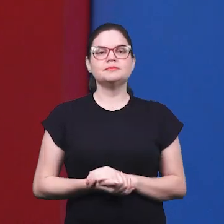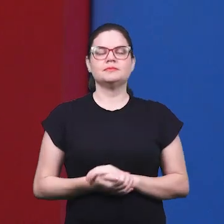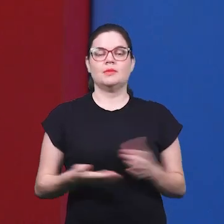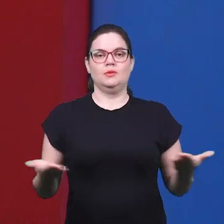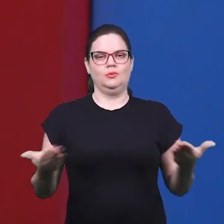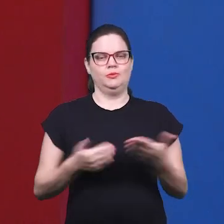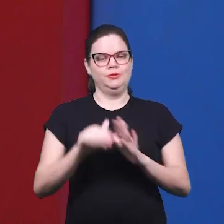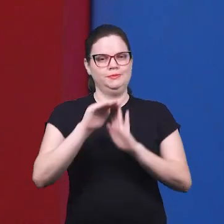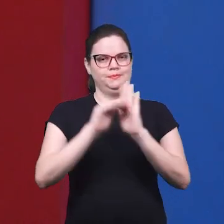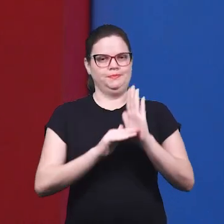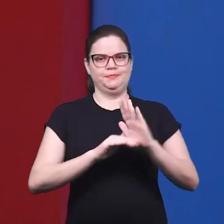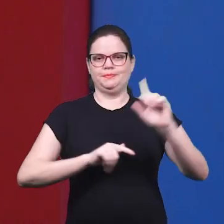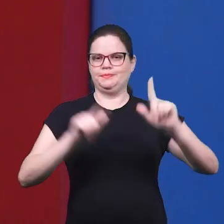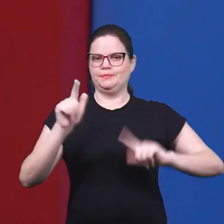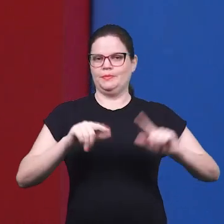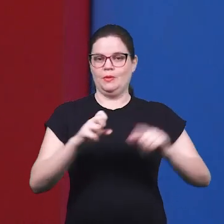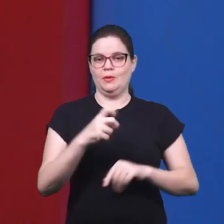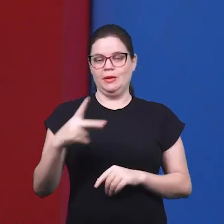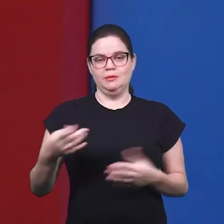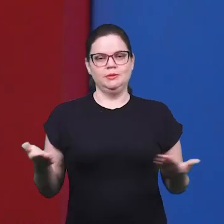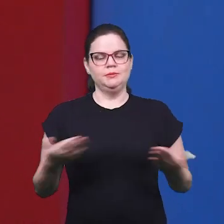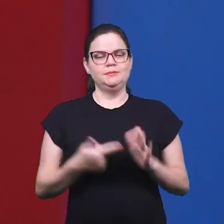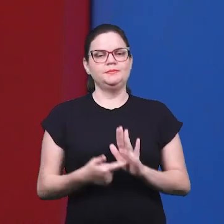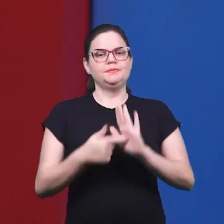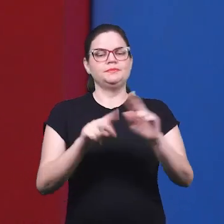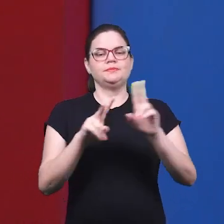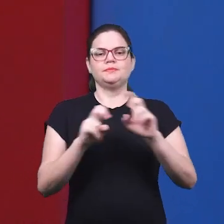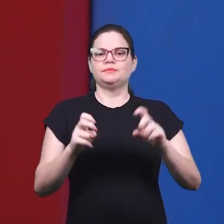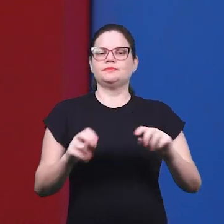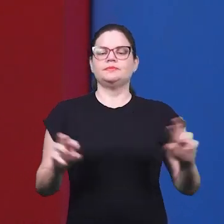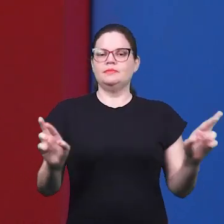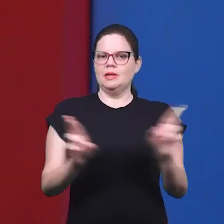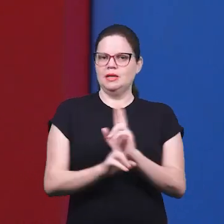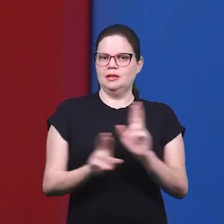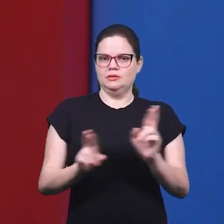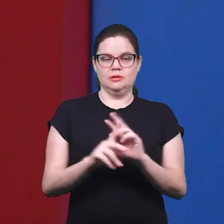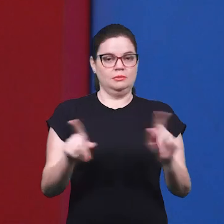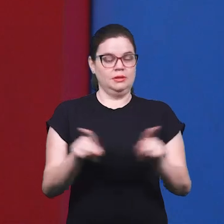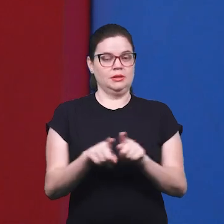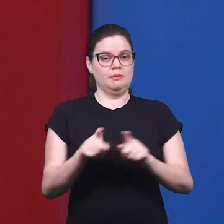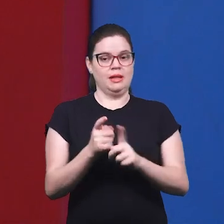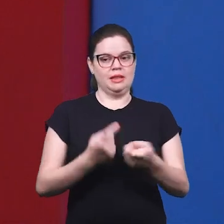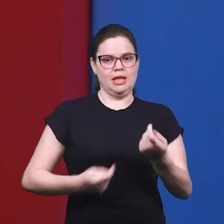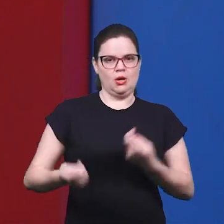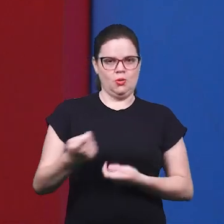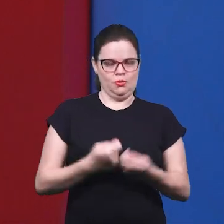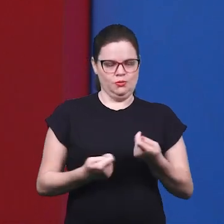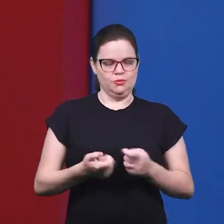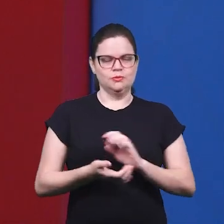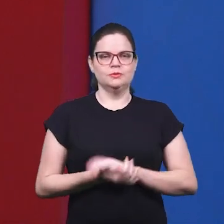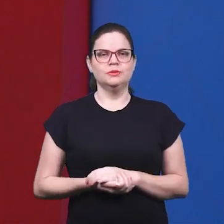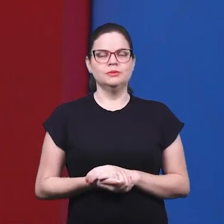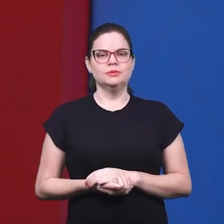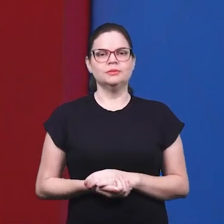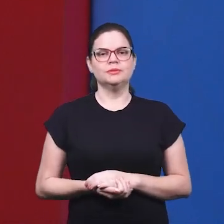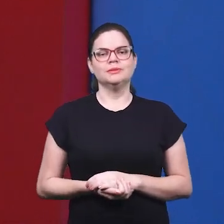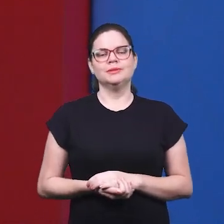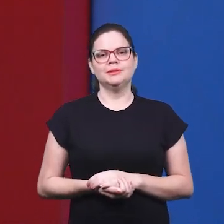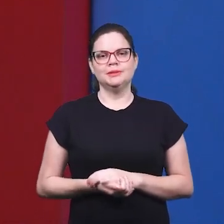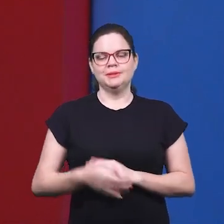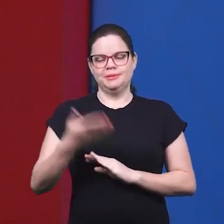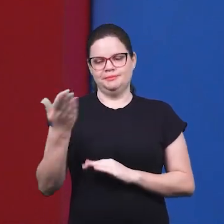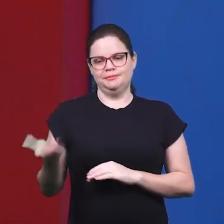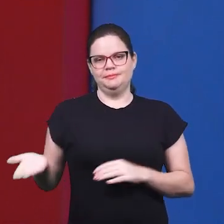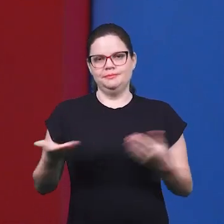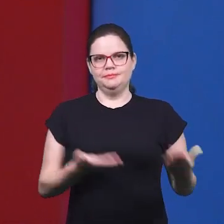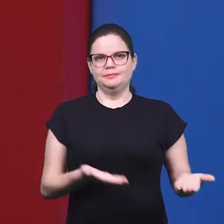No programa de hoje, nós falaremos sobre negócios, mas dando ênfase a relacionamento. Estamos aqui